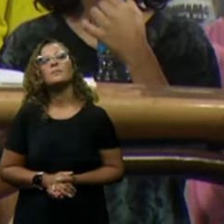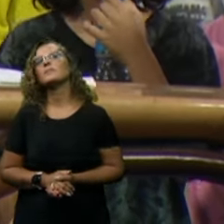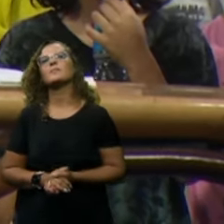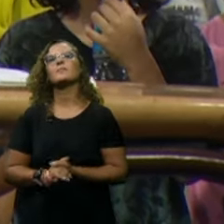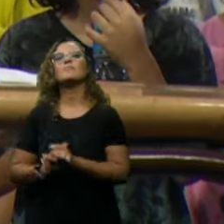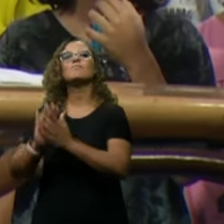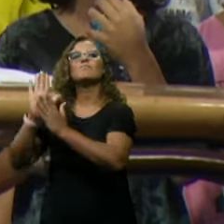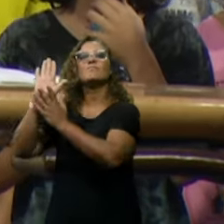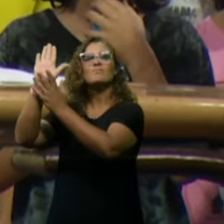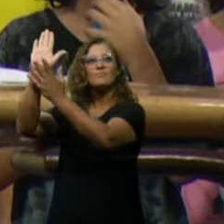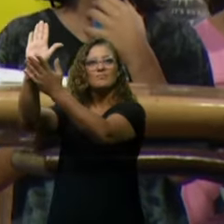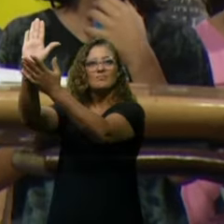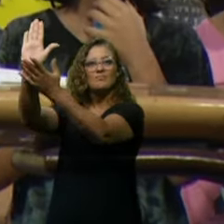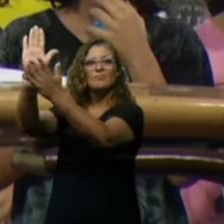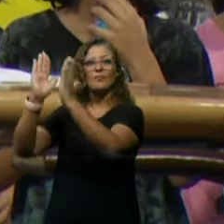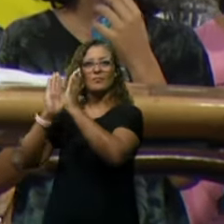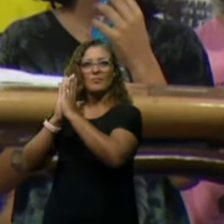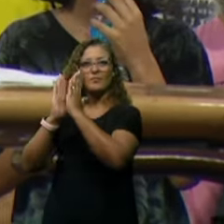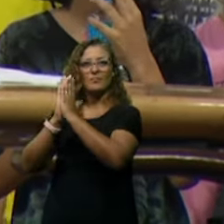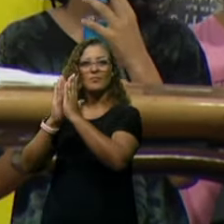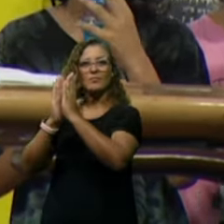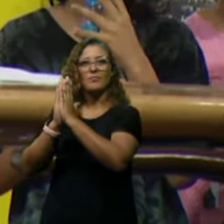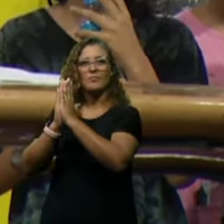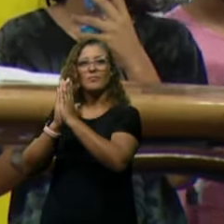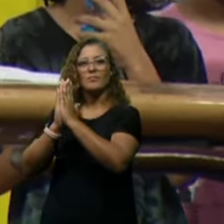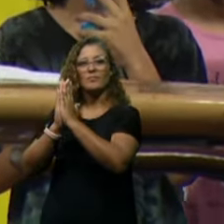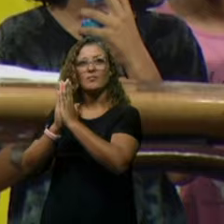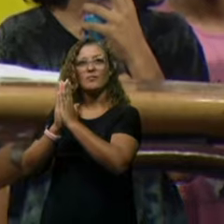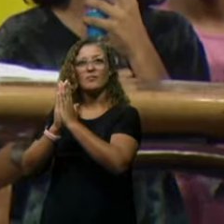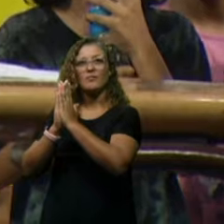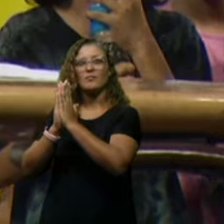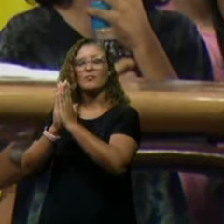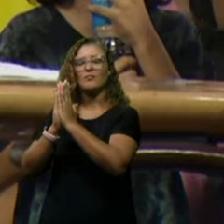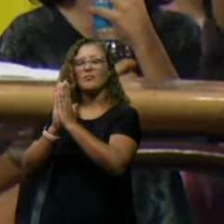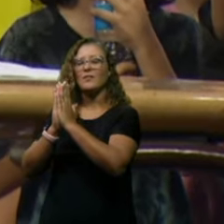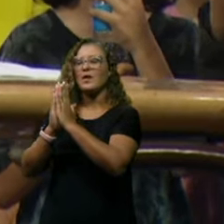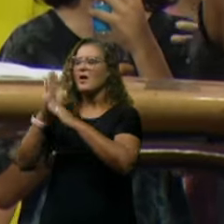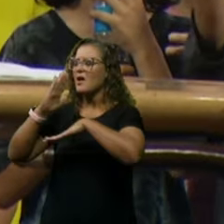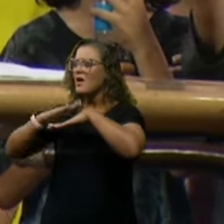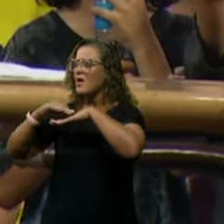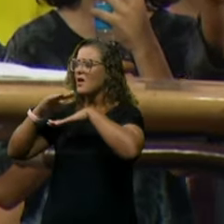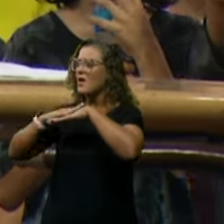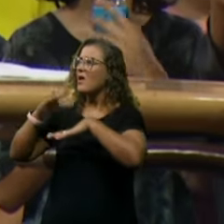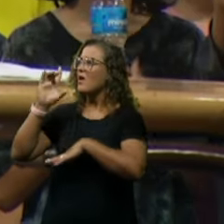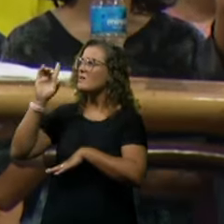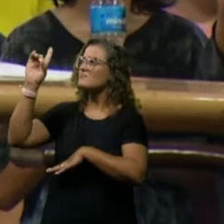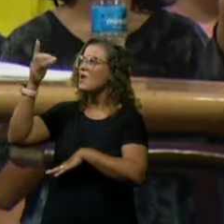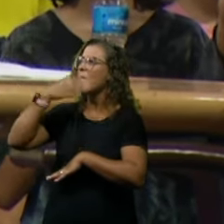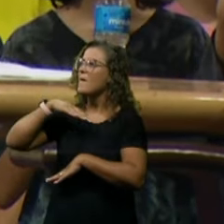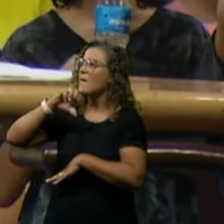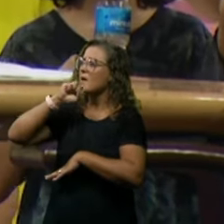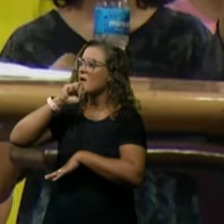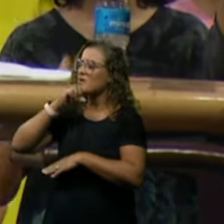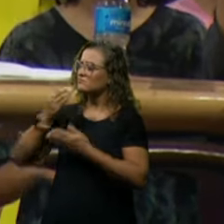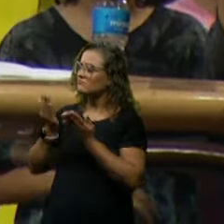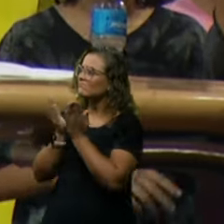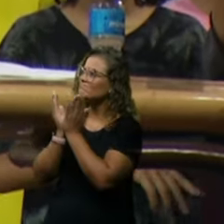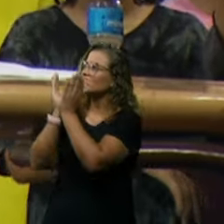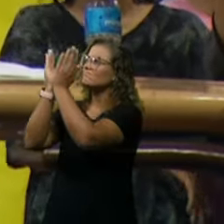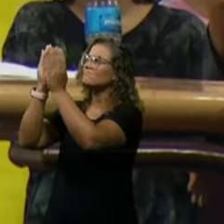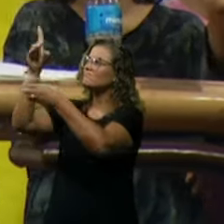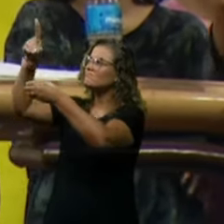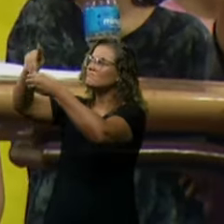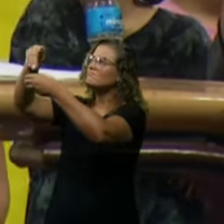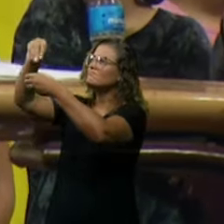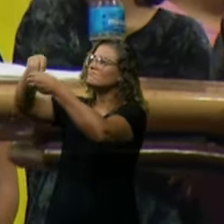um levante sua mão para cá vamos orar querido Deus e pai aqui estão os dízimos e as ofertas